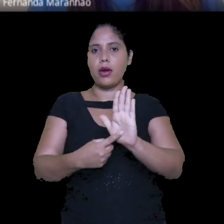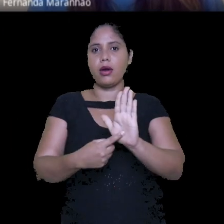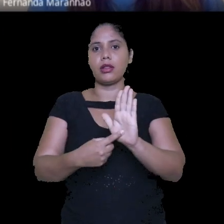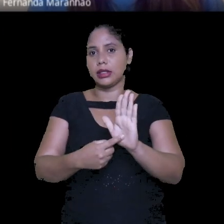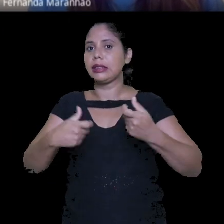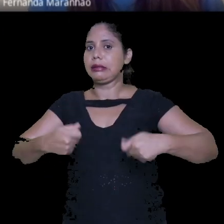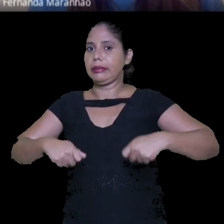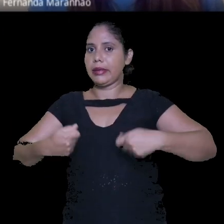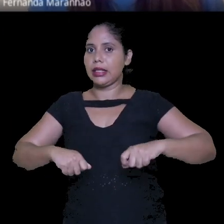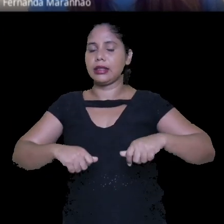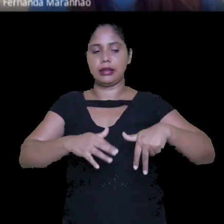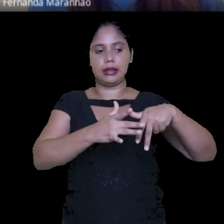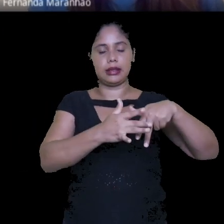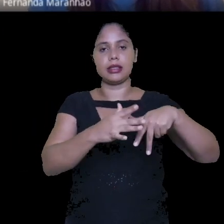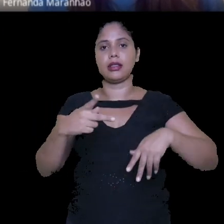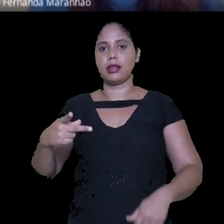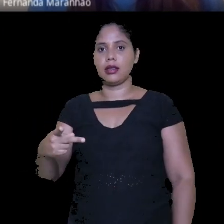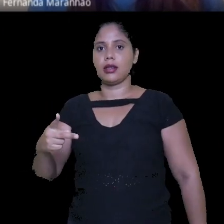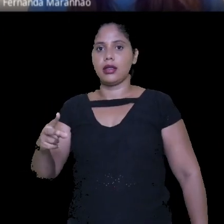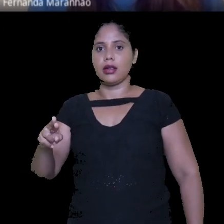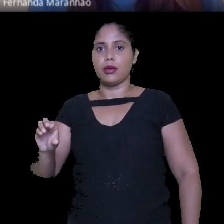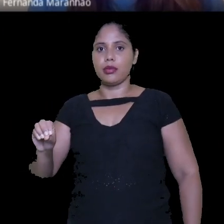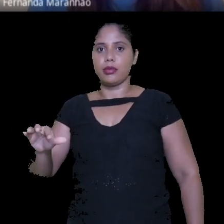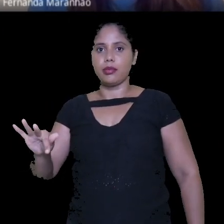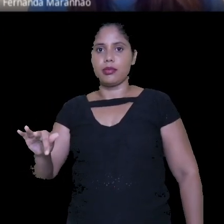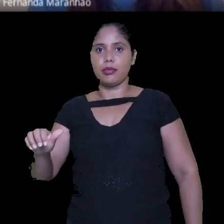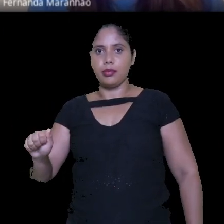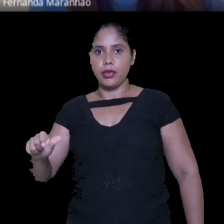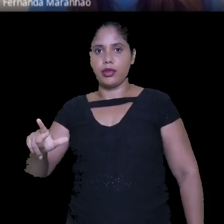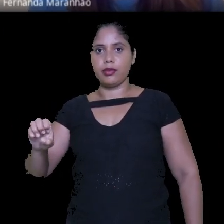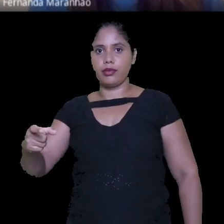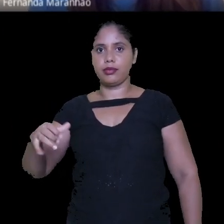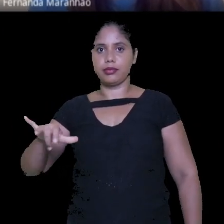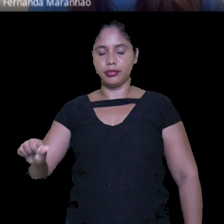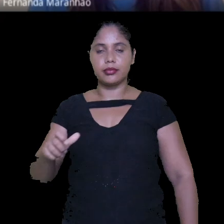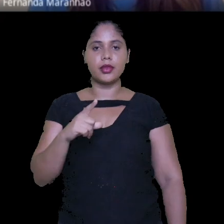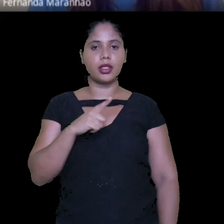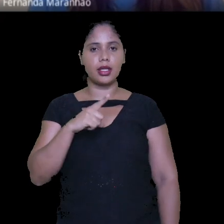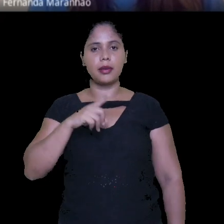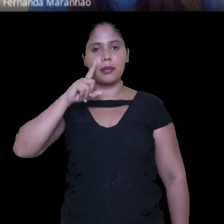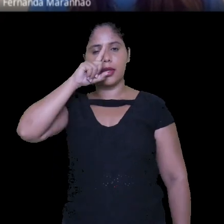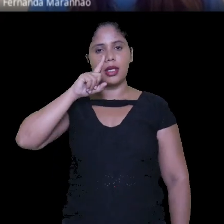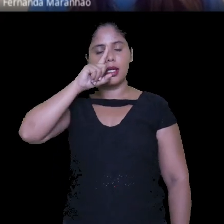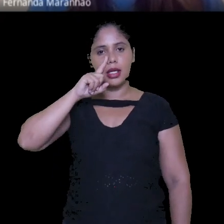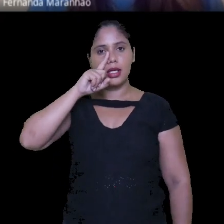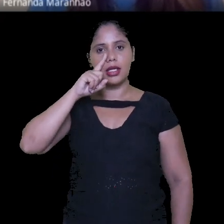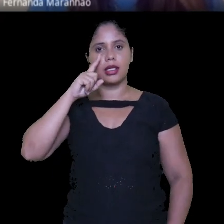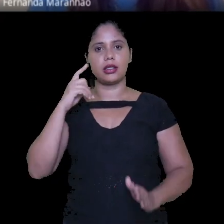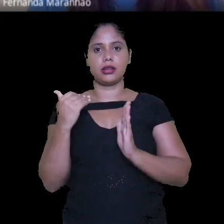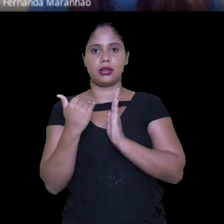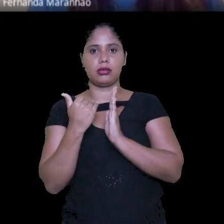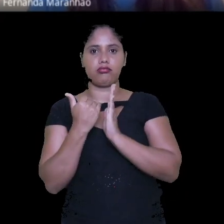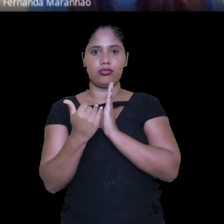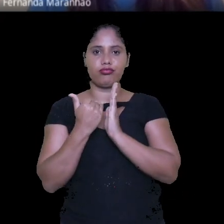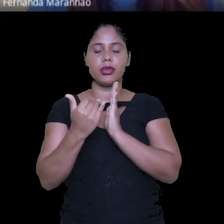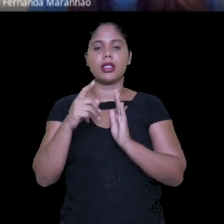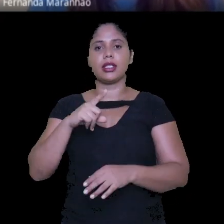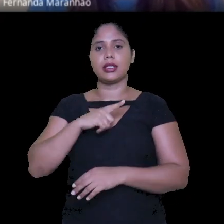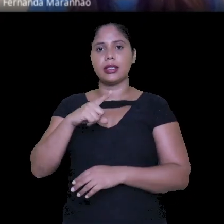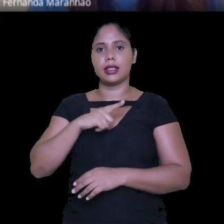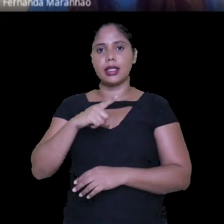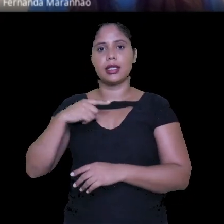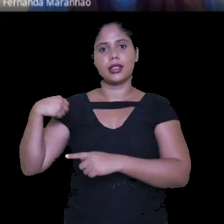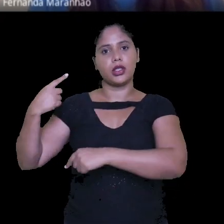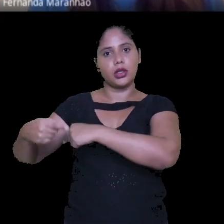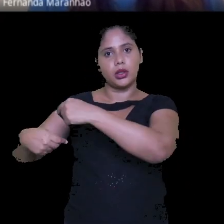insuficiência placentária, estaria indicada, então, a profilaxia, que vamos conversar adiante. À esquerda do nosso slide, podemos mais uma vez